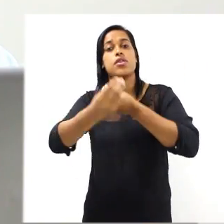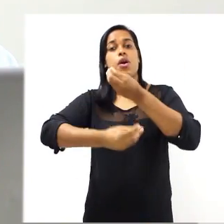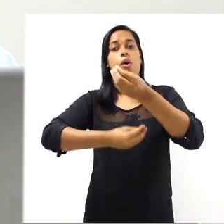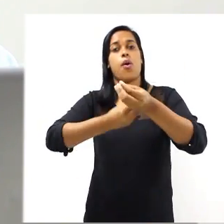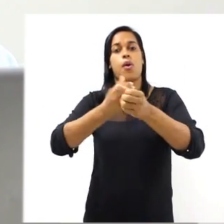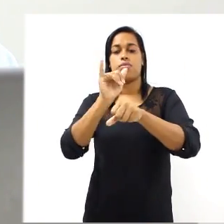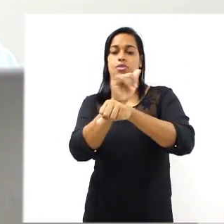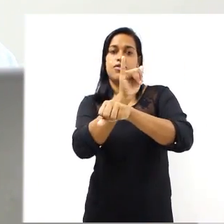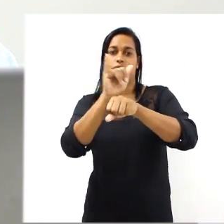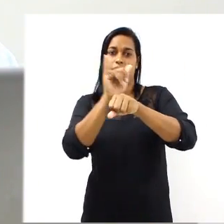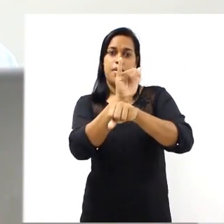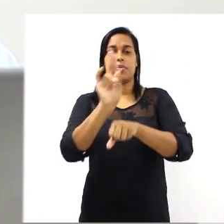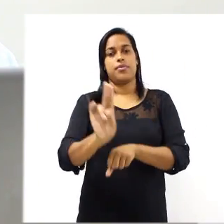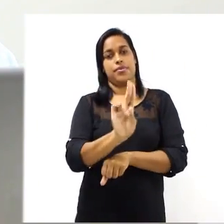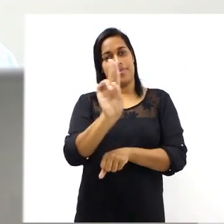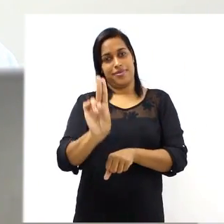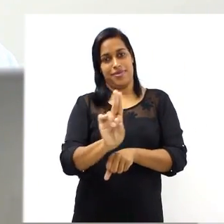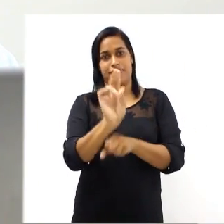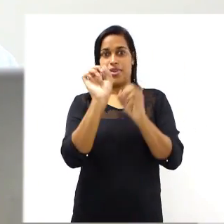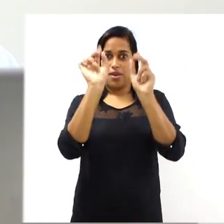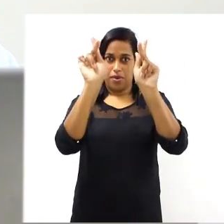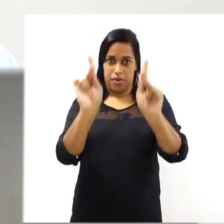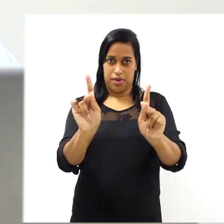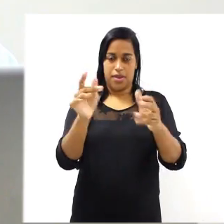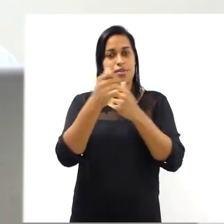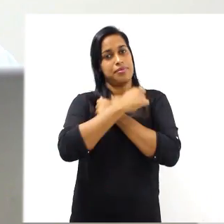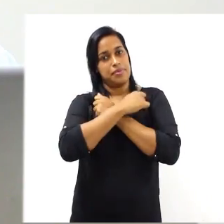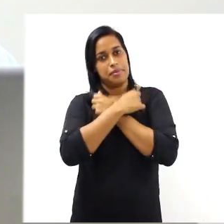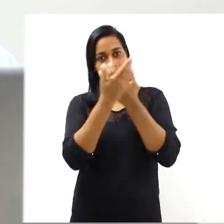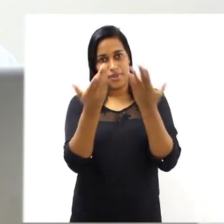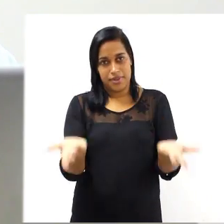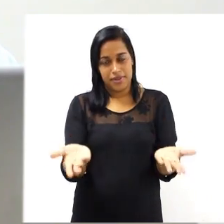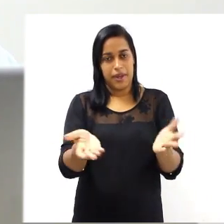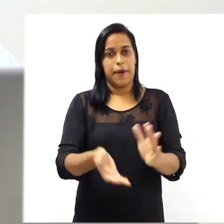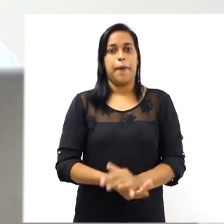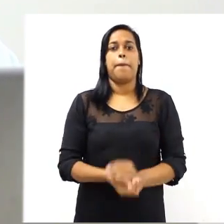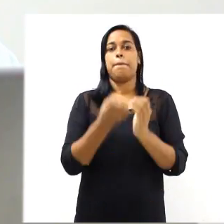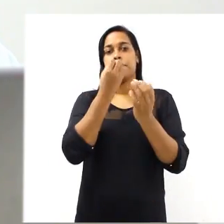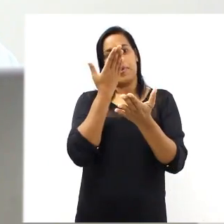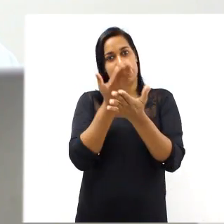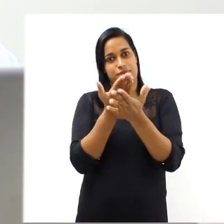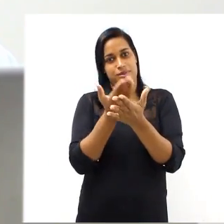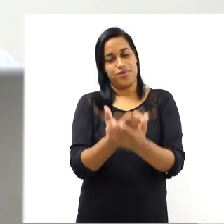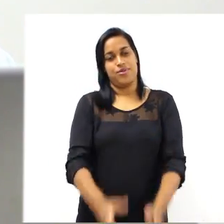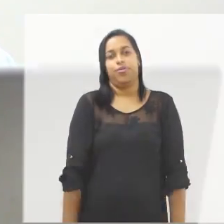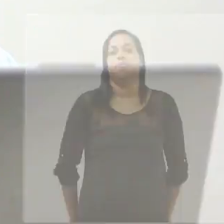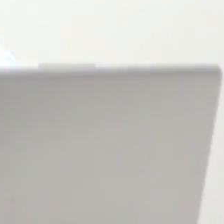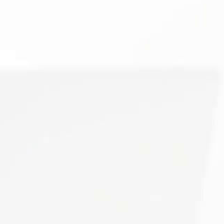ferramentas e utilizá-las, ok? Então, um abraço e bons estudos.